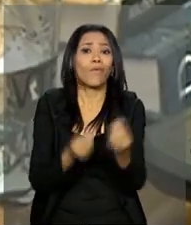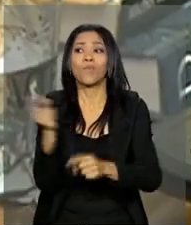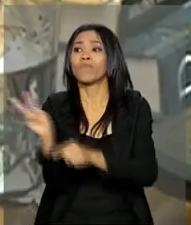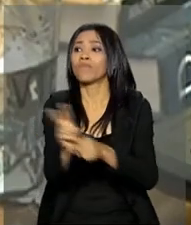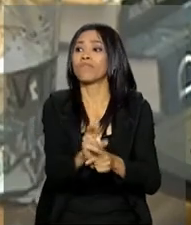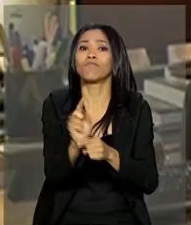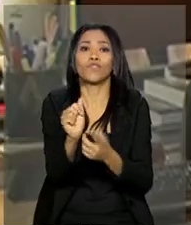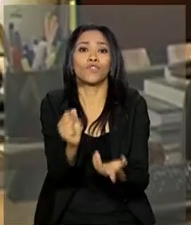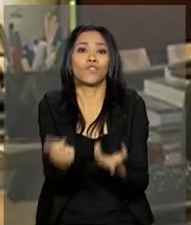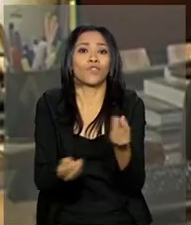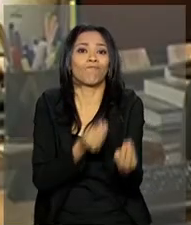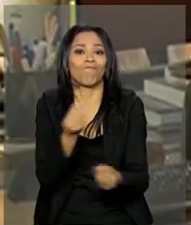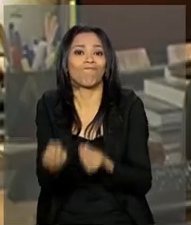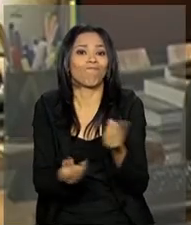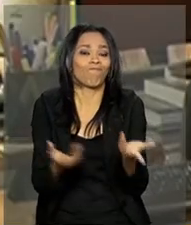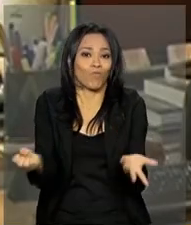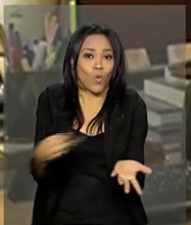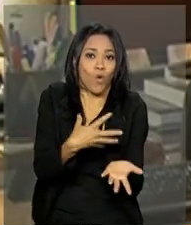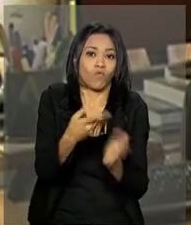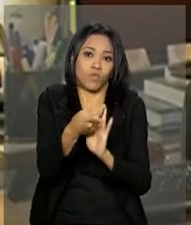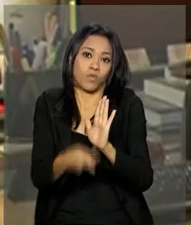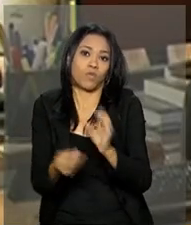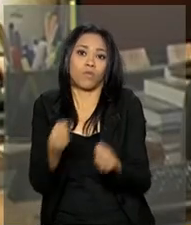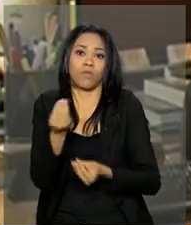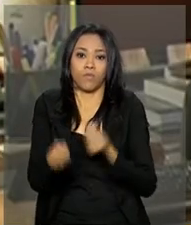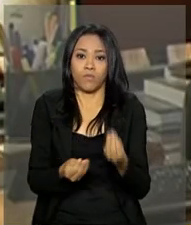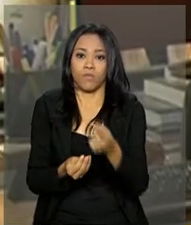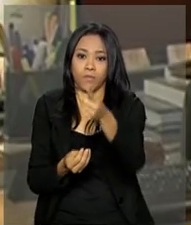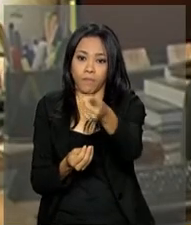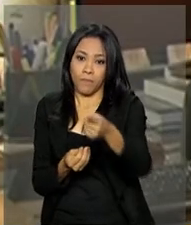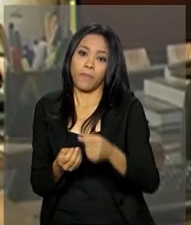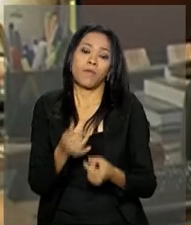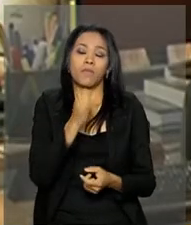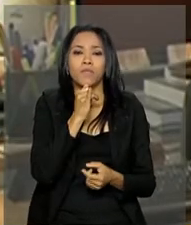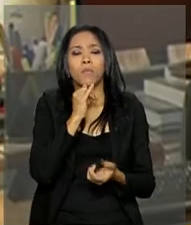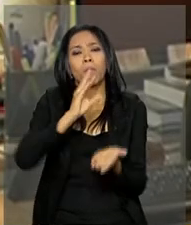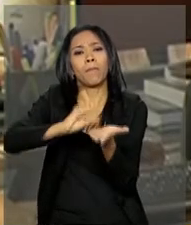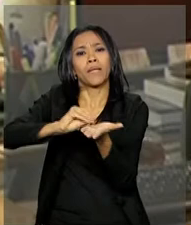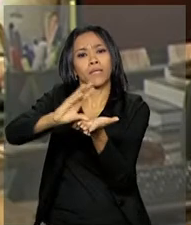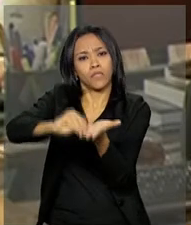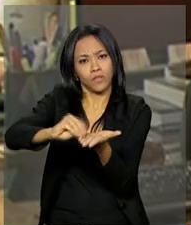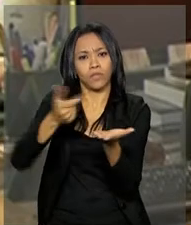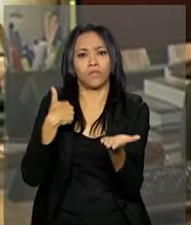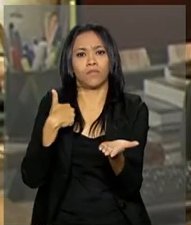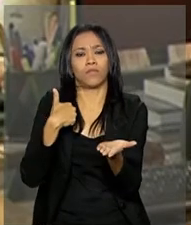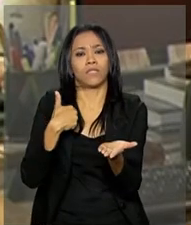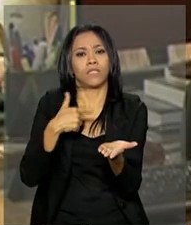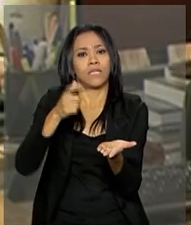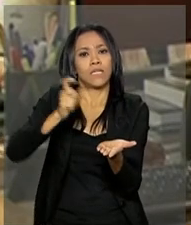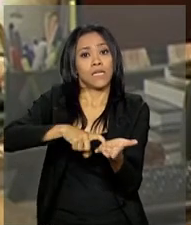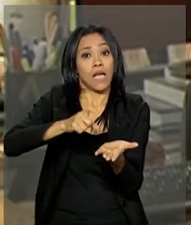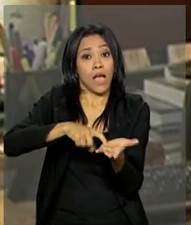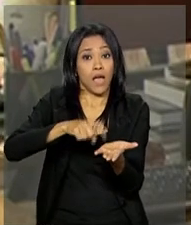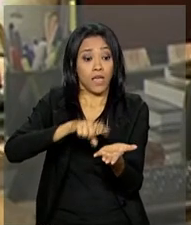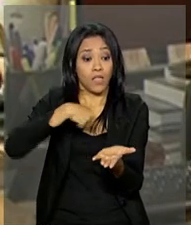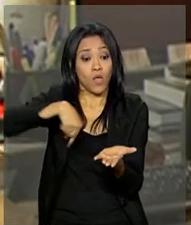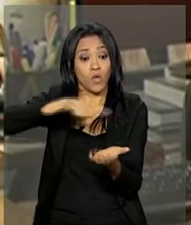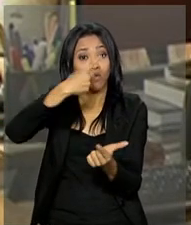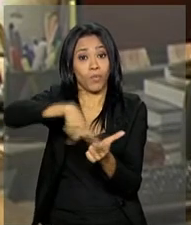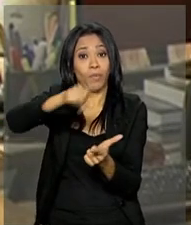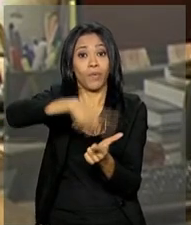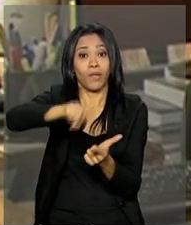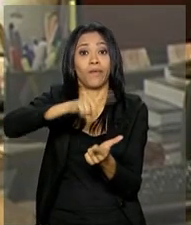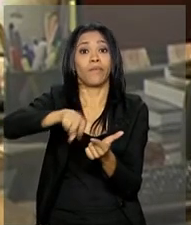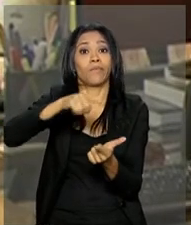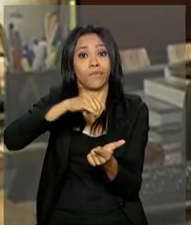novos projetos. O cliente financia o desenvolvimento do software, do aplicativo que a gente está trabalhando. E nisso a gente tem um problema que acaba sendo